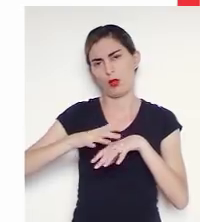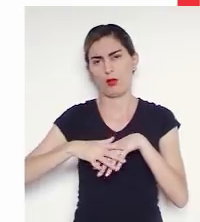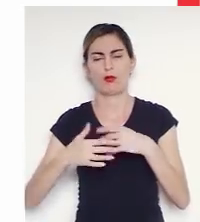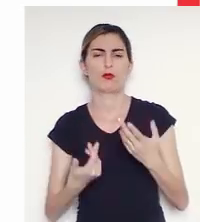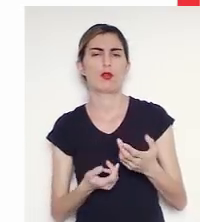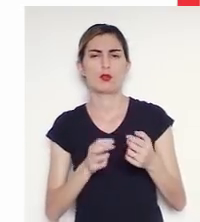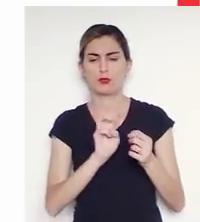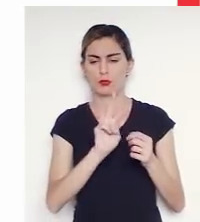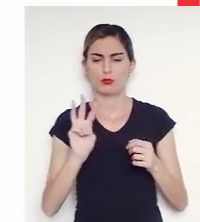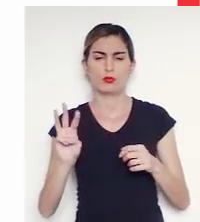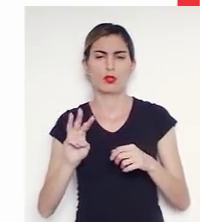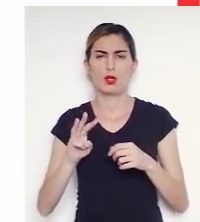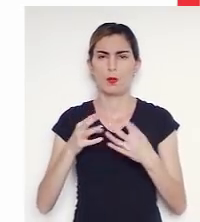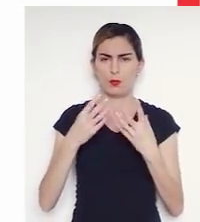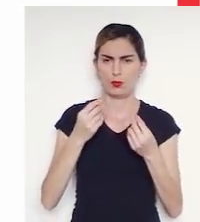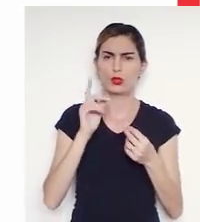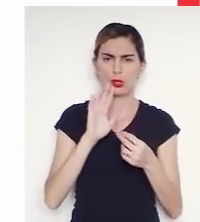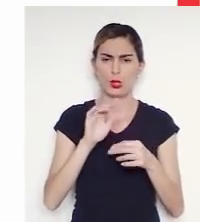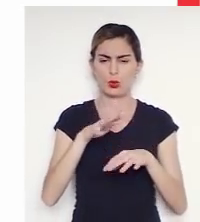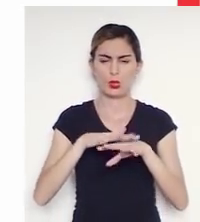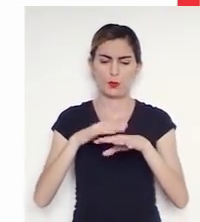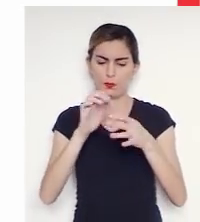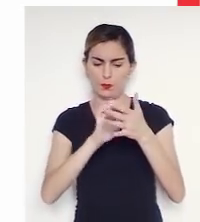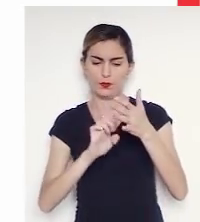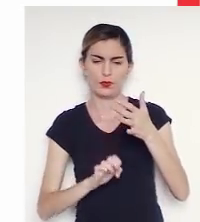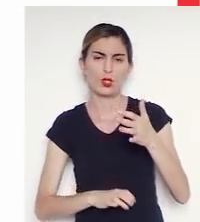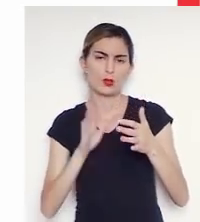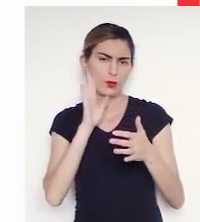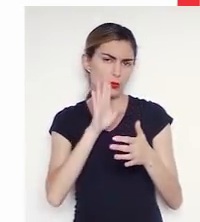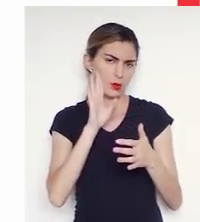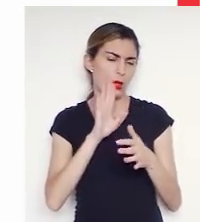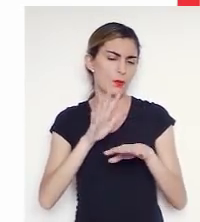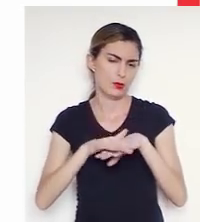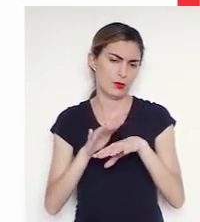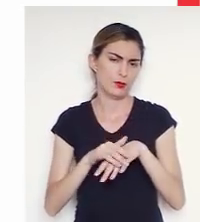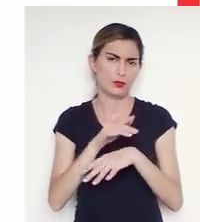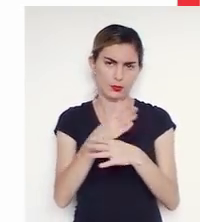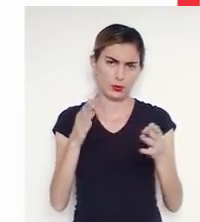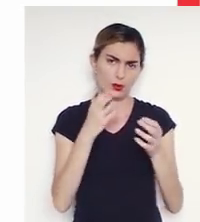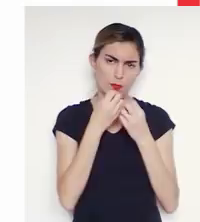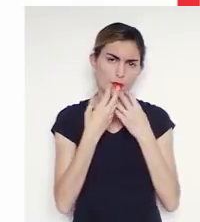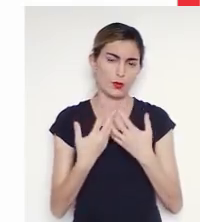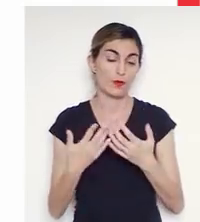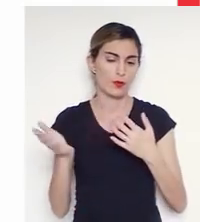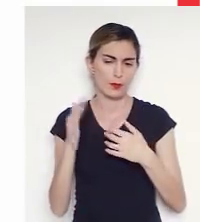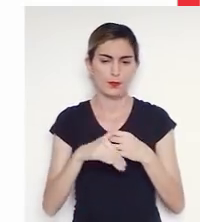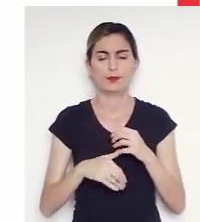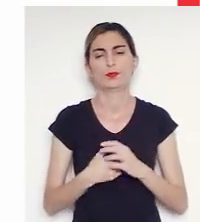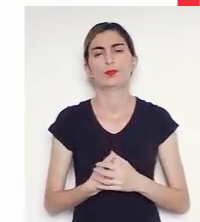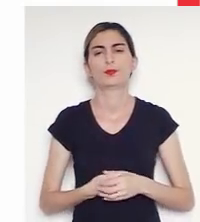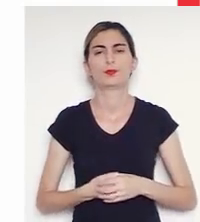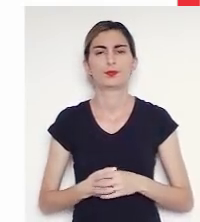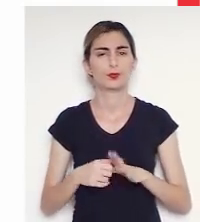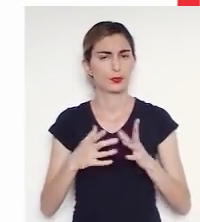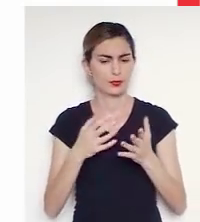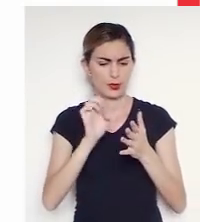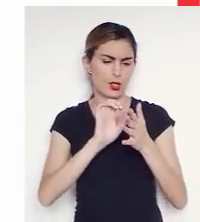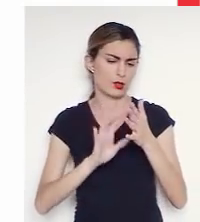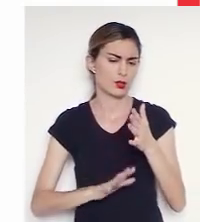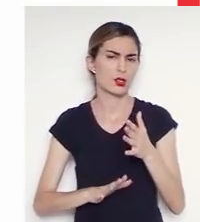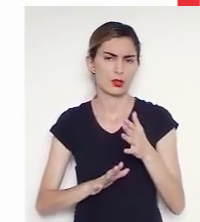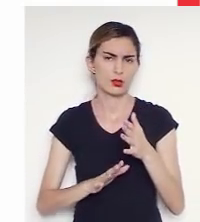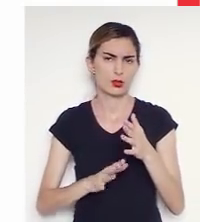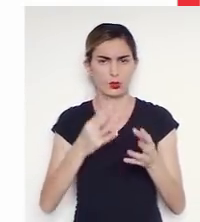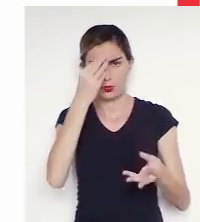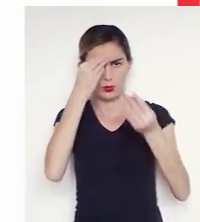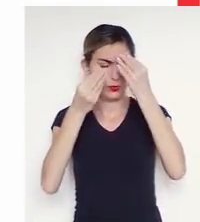Matemática, lá do site muito legal, que tem uns exercícios legais de matemática lá, tá bom? Então vamos lá. Exercício